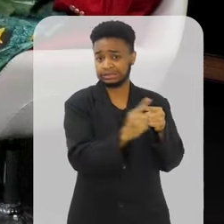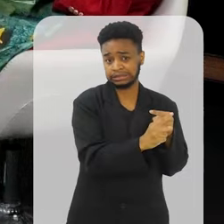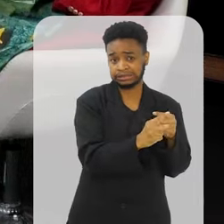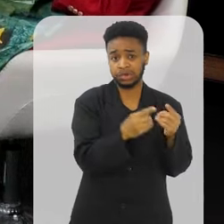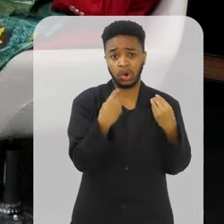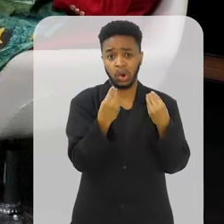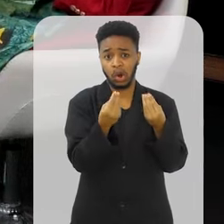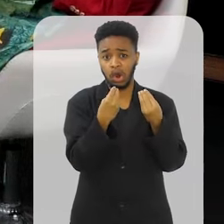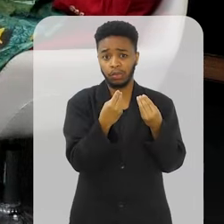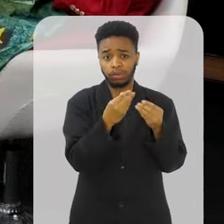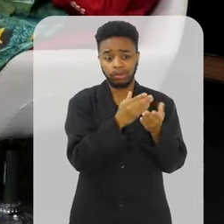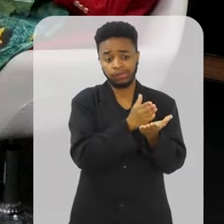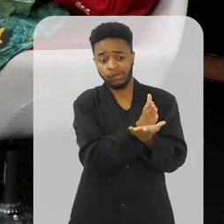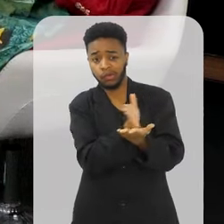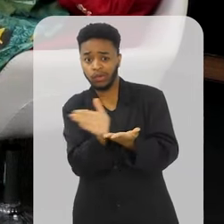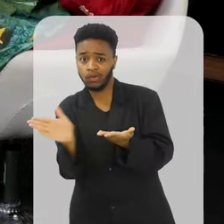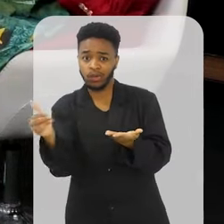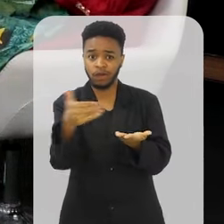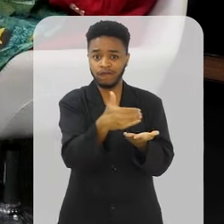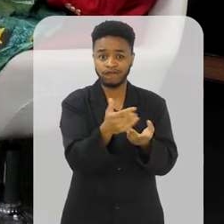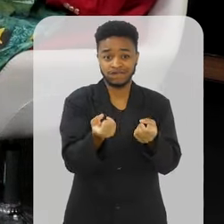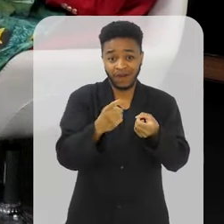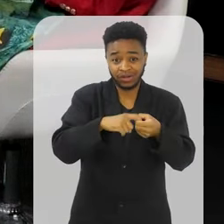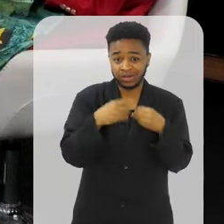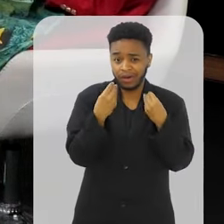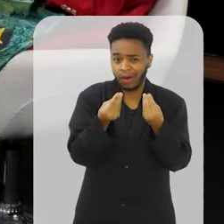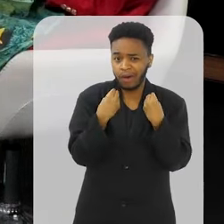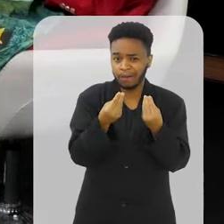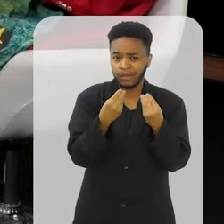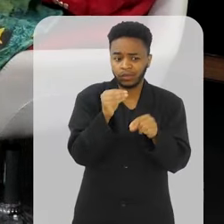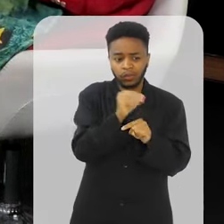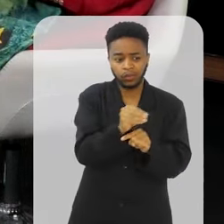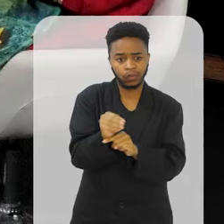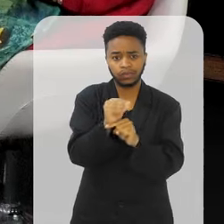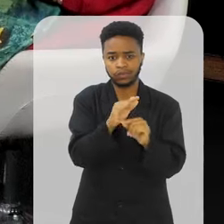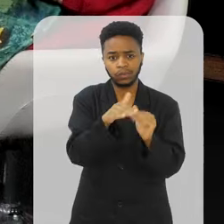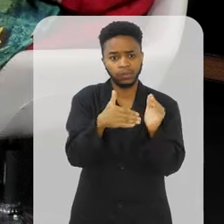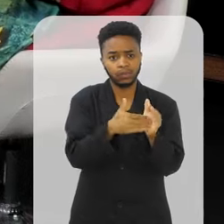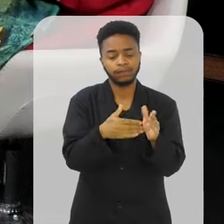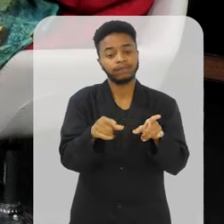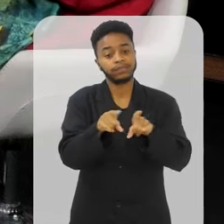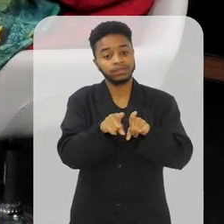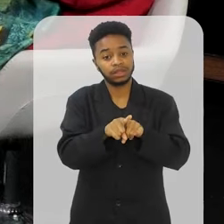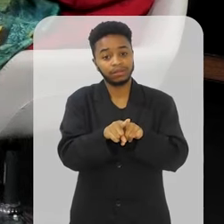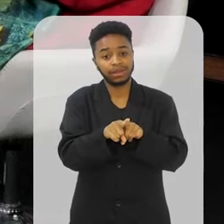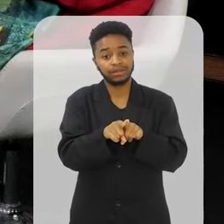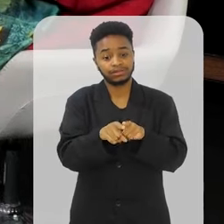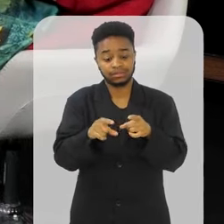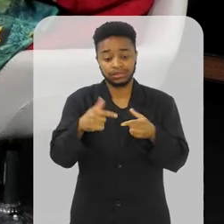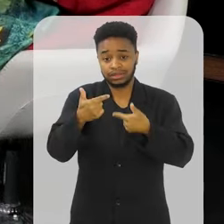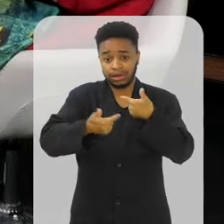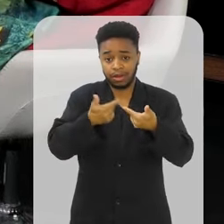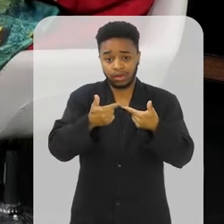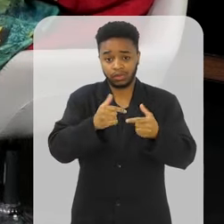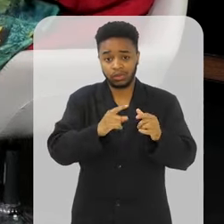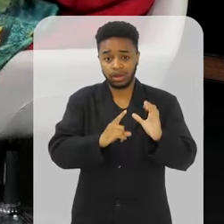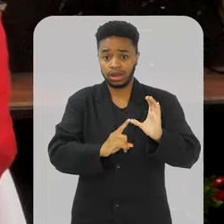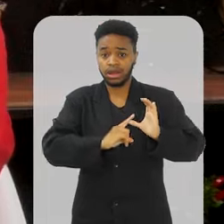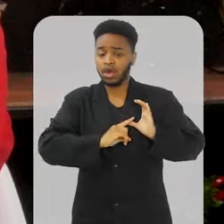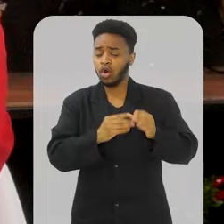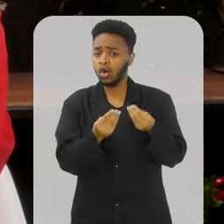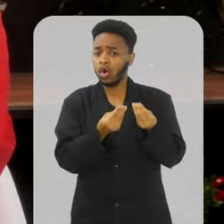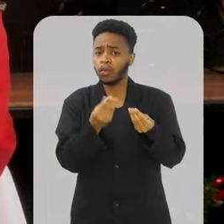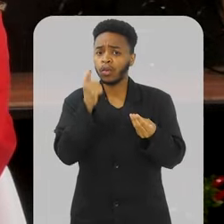do do caminho mas tudo bem Passando por Paquetá e o Capelão como